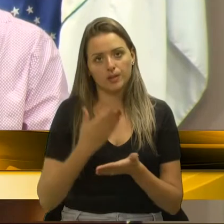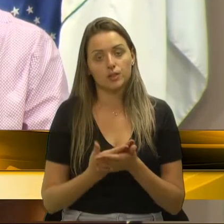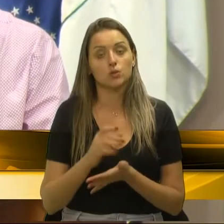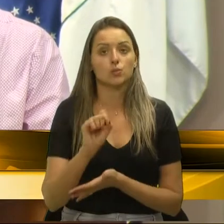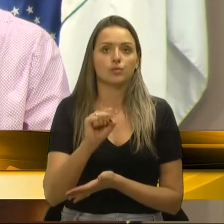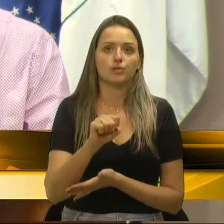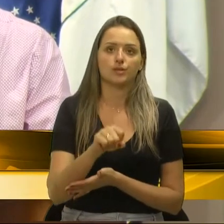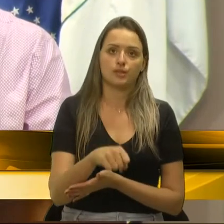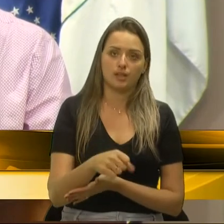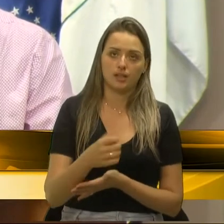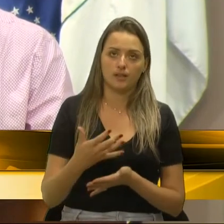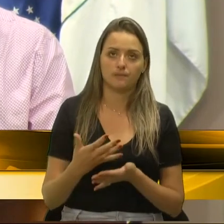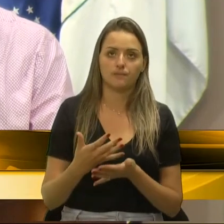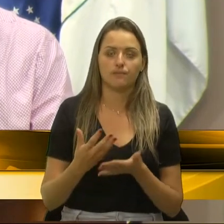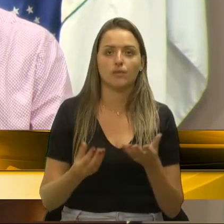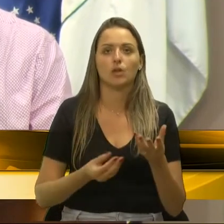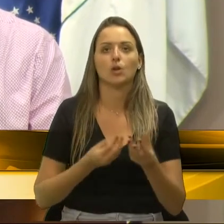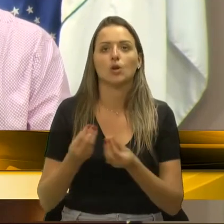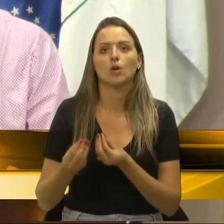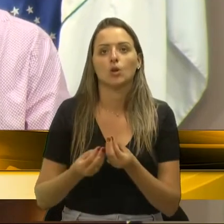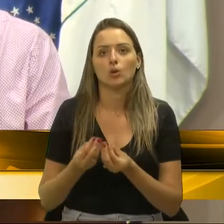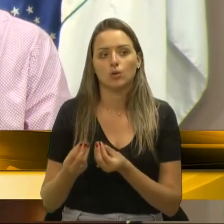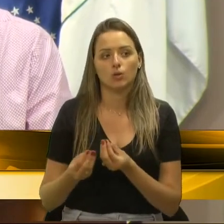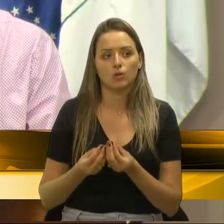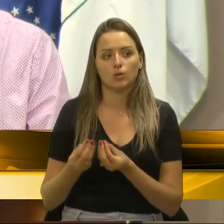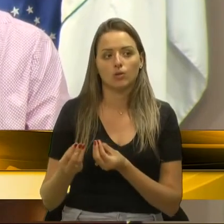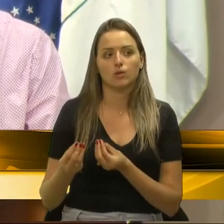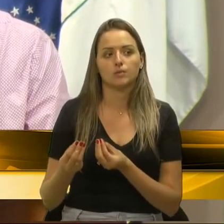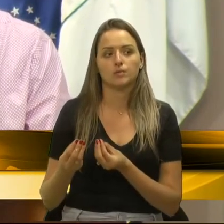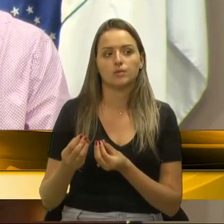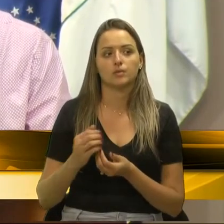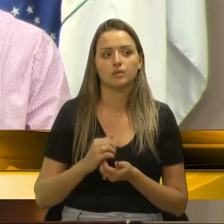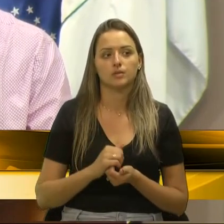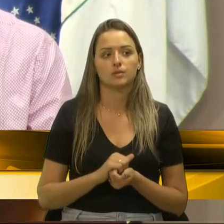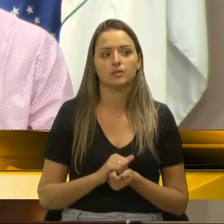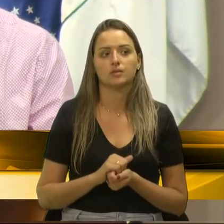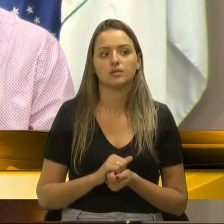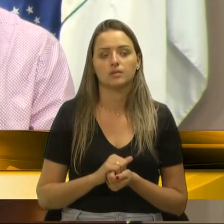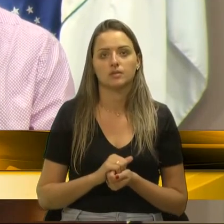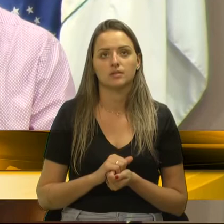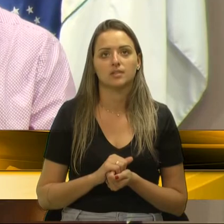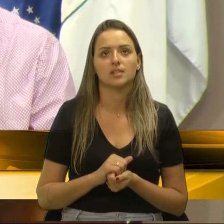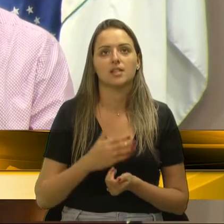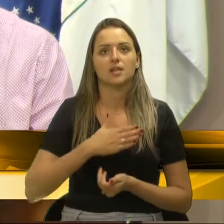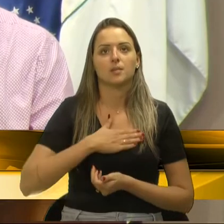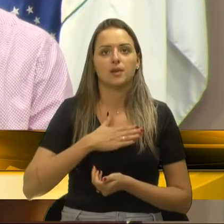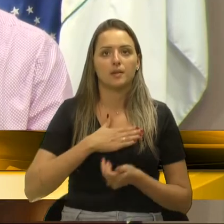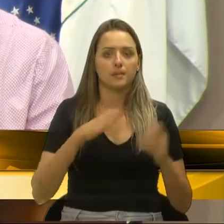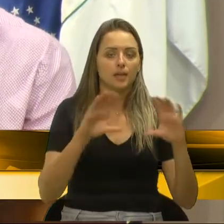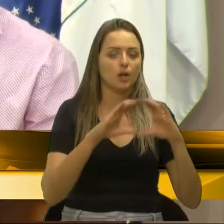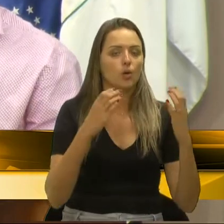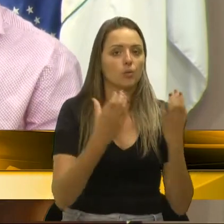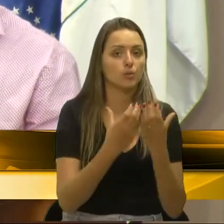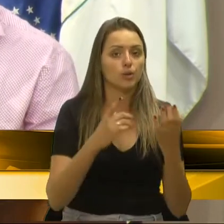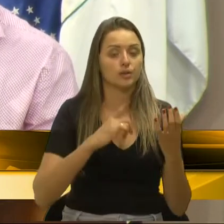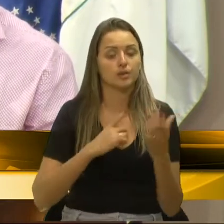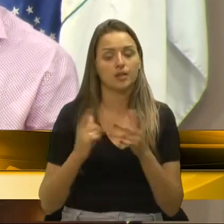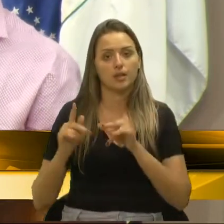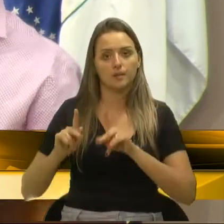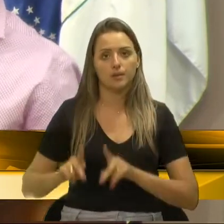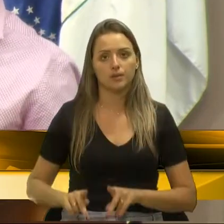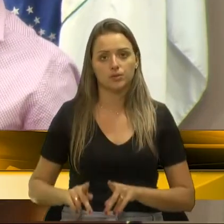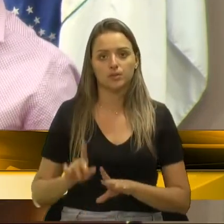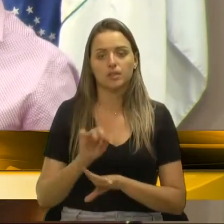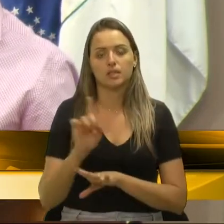sim, como se diz, para mexer com o assunto para que se possa. Porque eu, na minha comunidade, tenho pessoas, e não é só